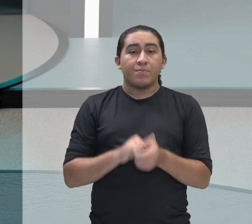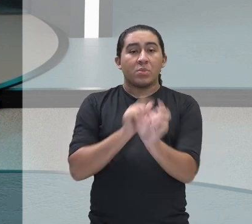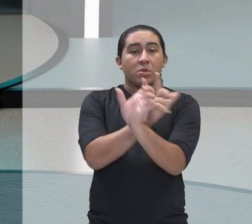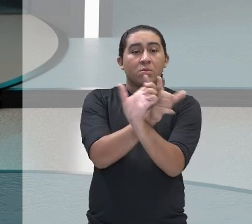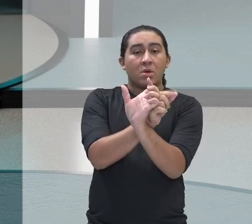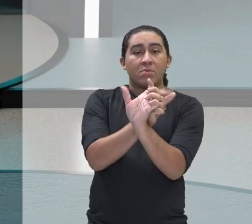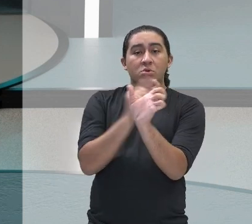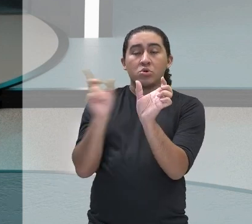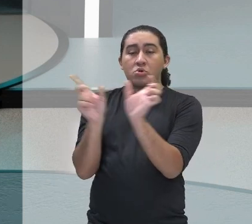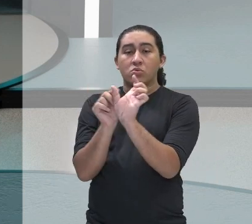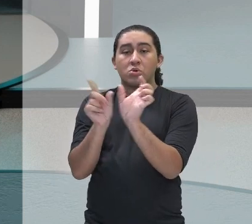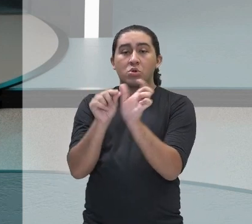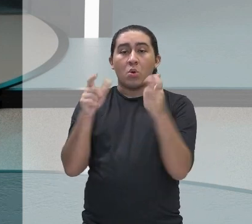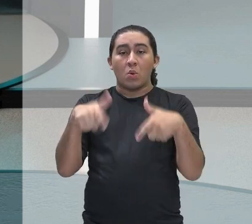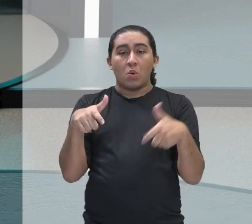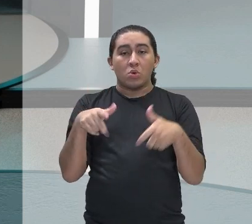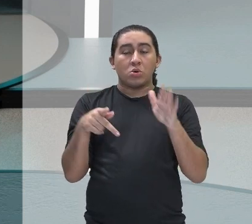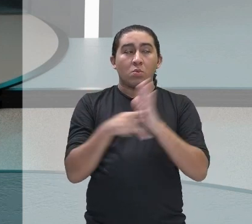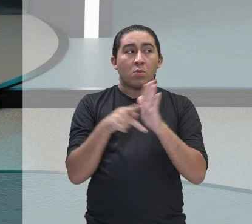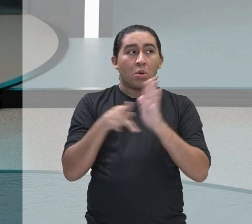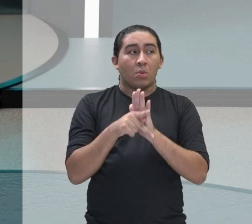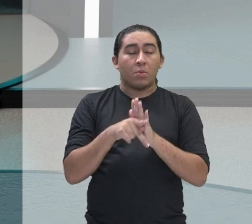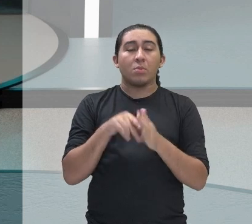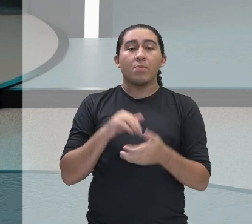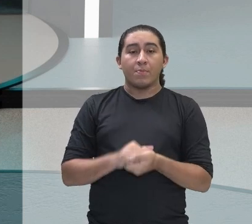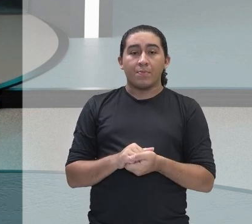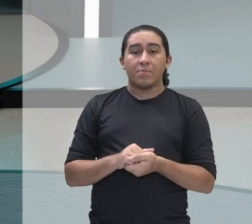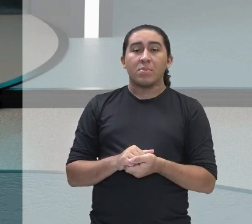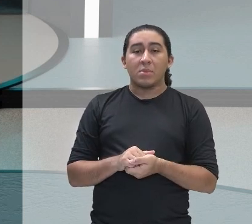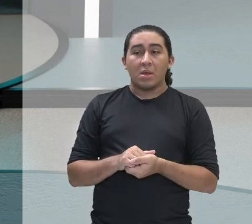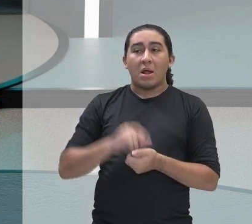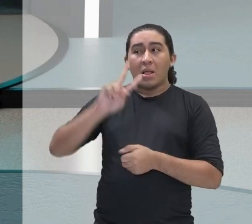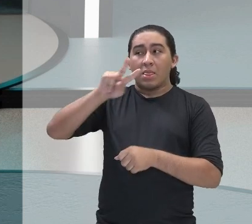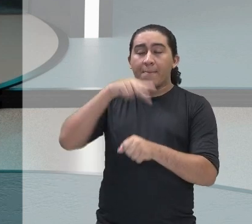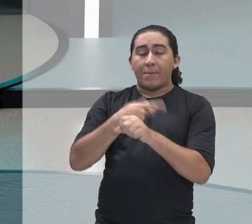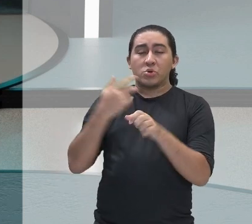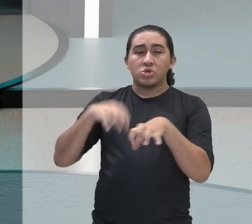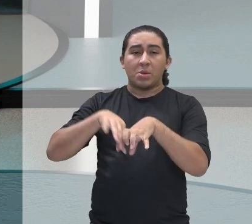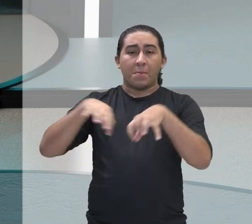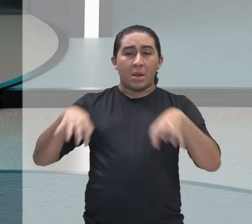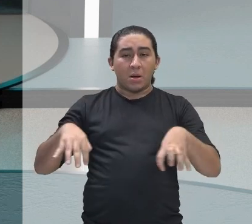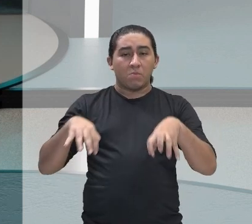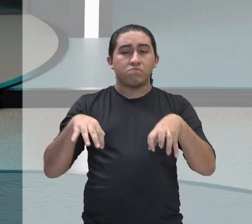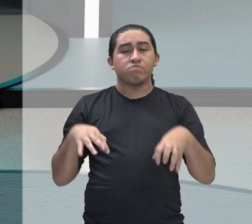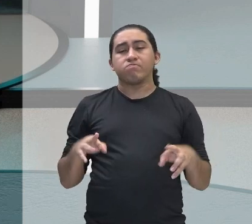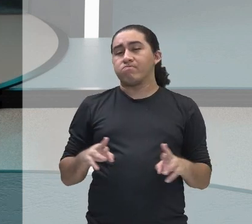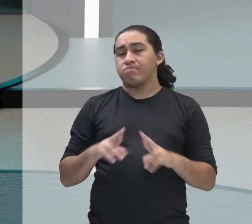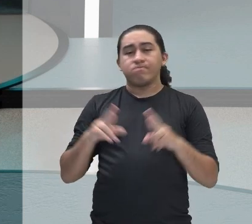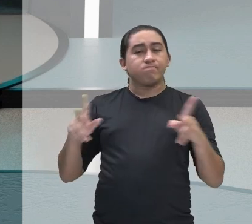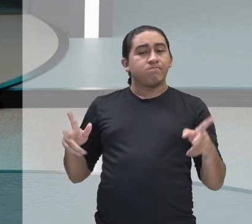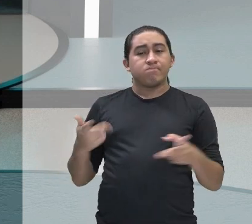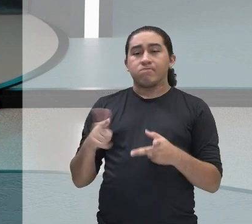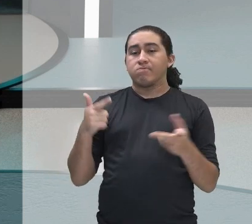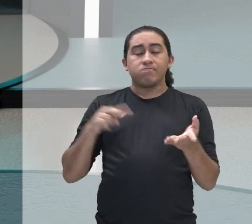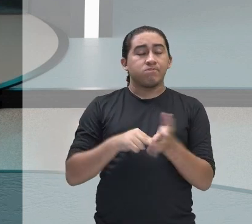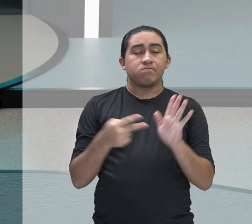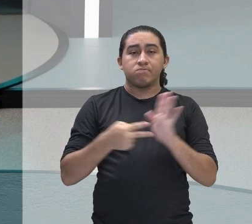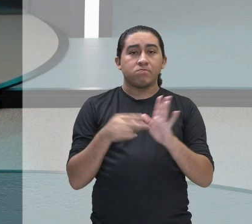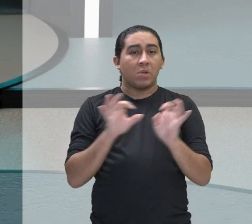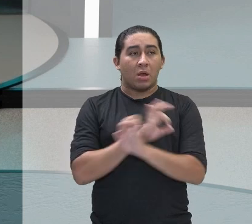sufixo em um radical e depois querer retirar. A palavra não vai ter